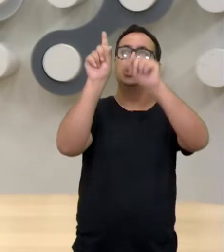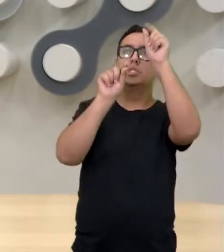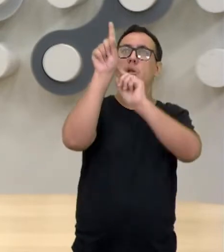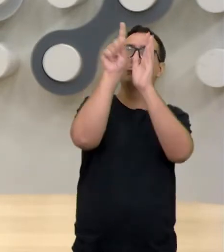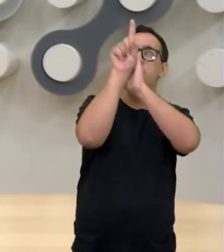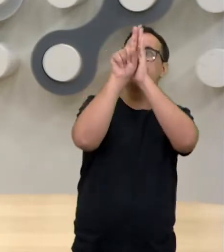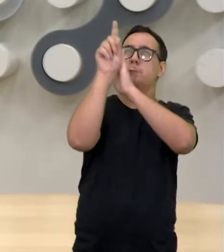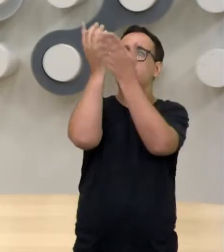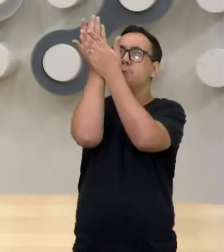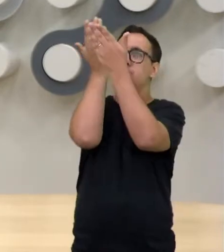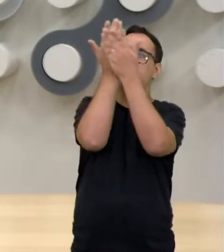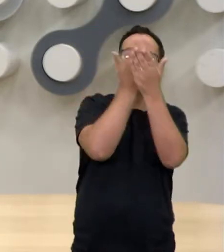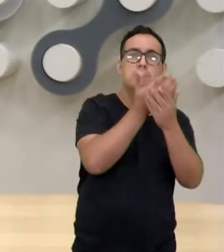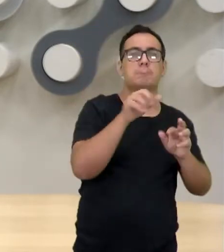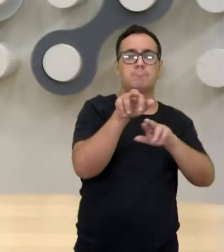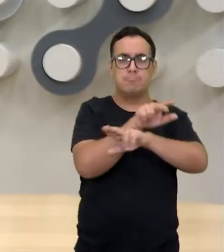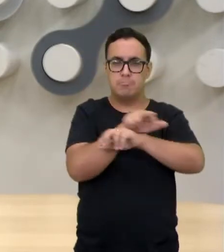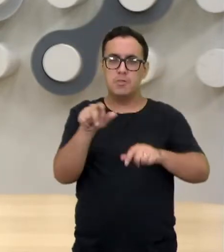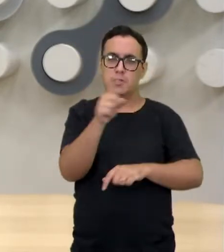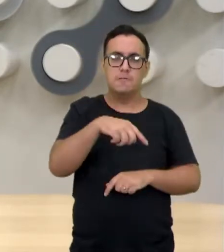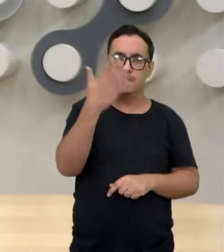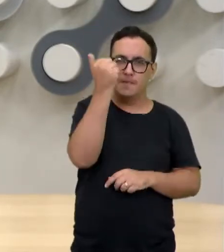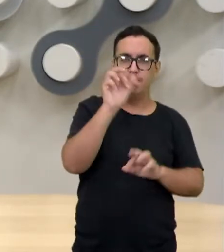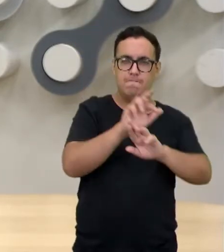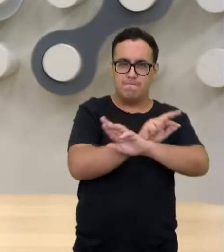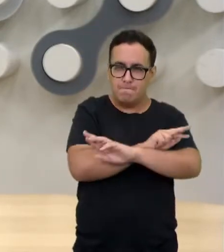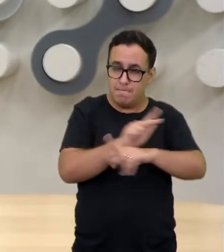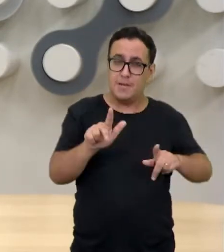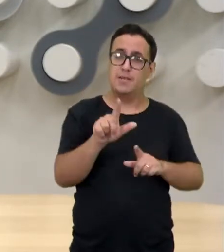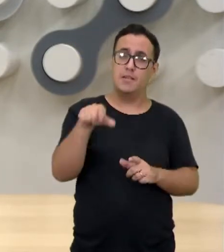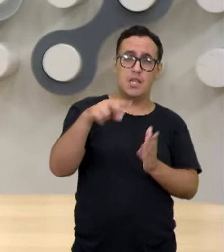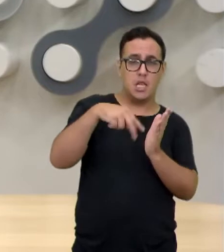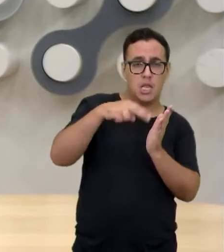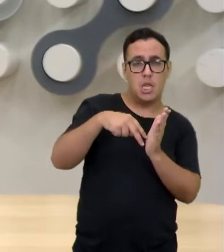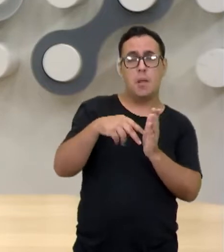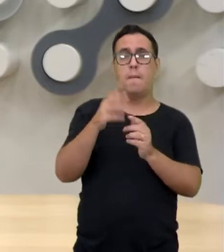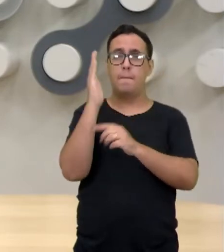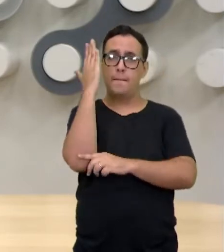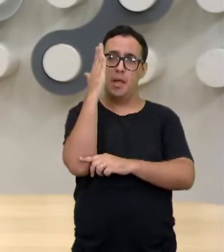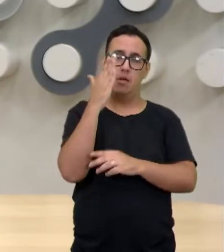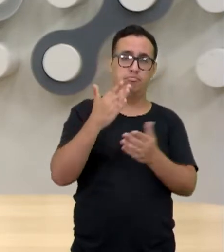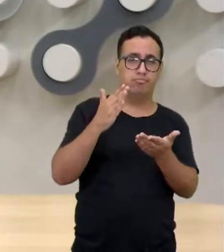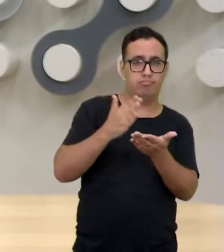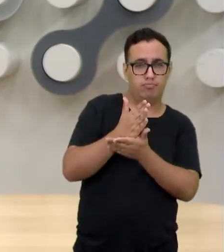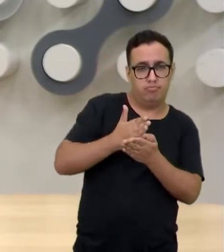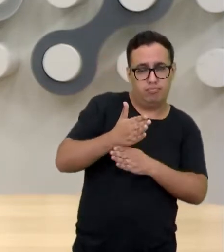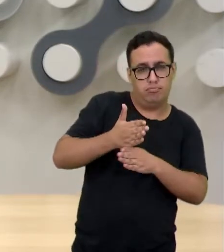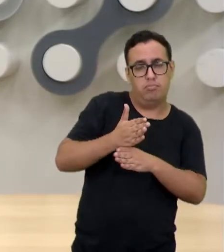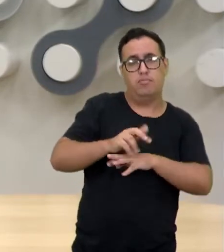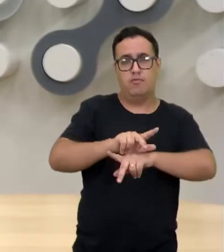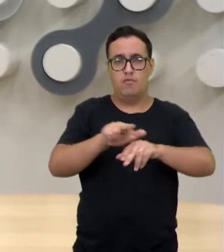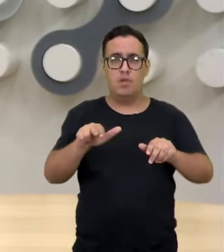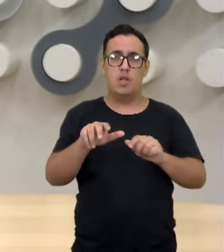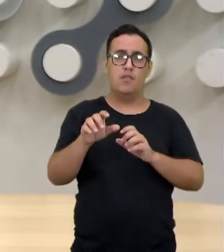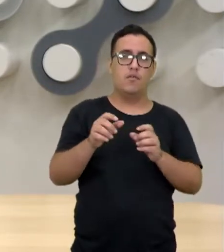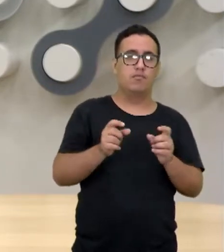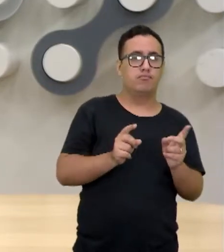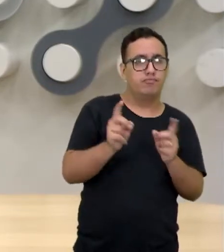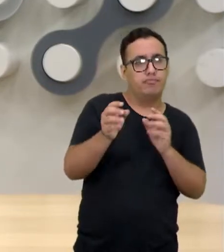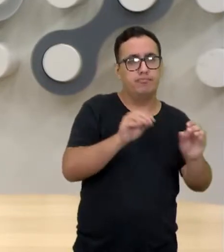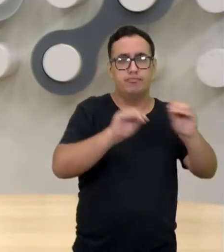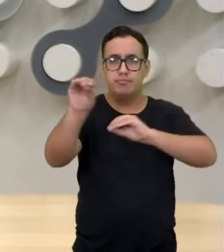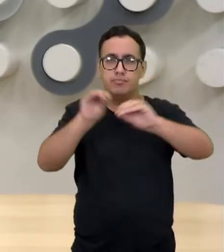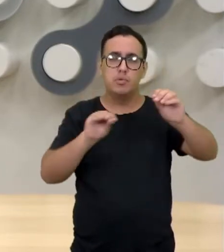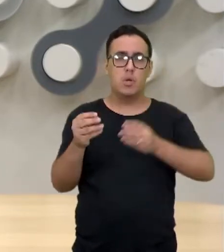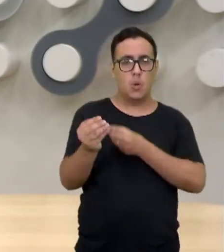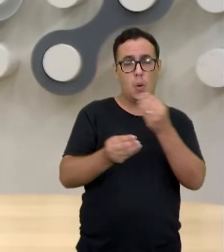astronomia, uma série de saberes operativos, né? Arquitetura, marcenaria, logística, enfim, vocês certamente aí na aula de